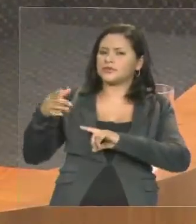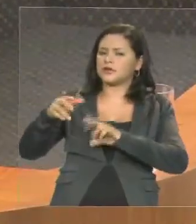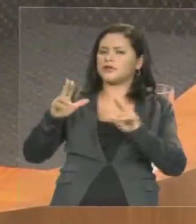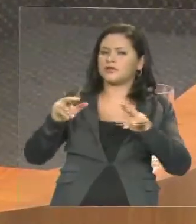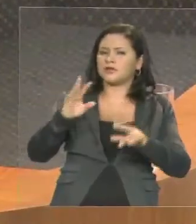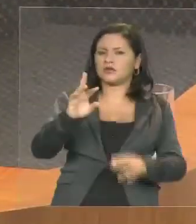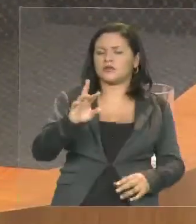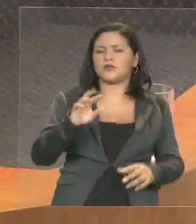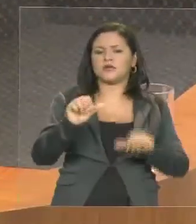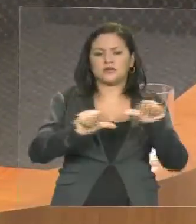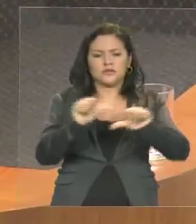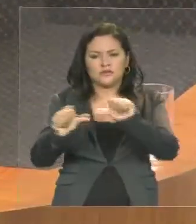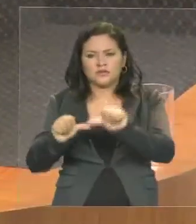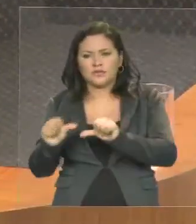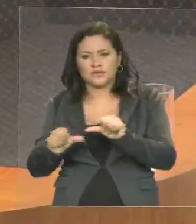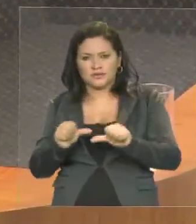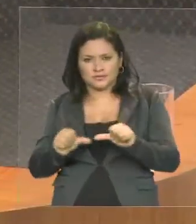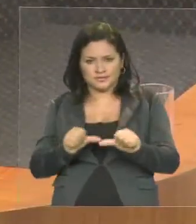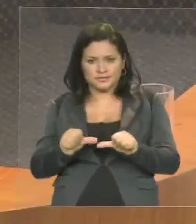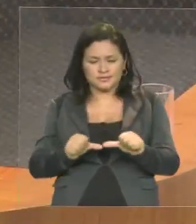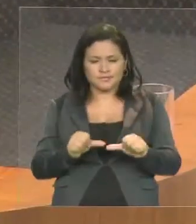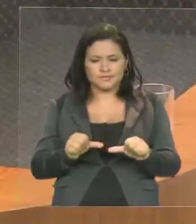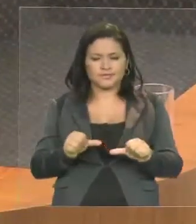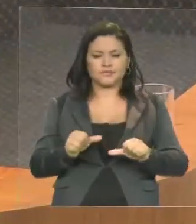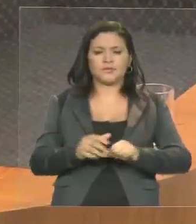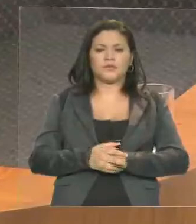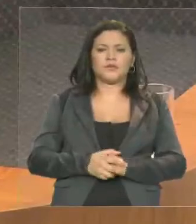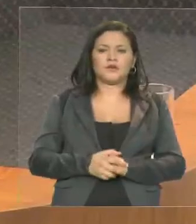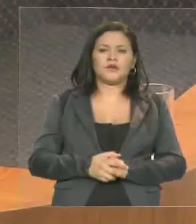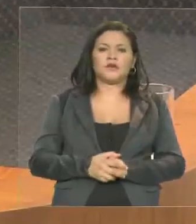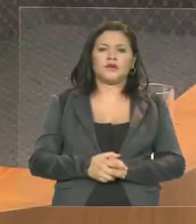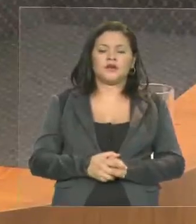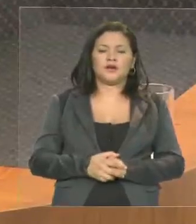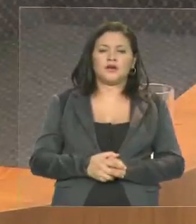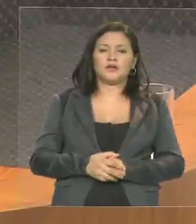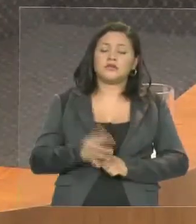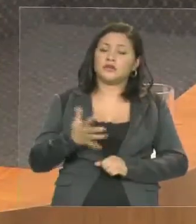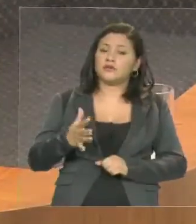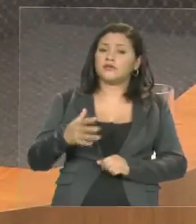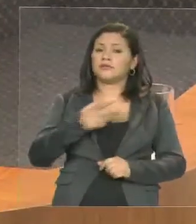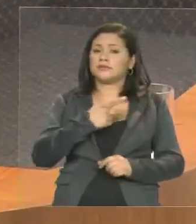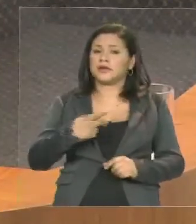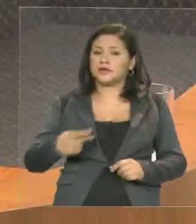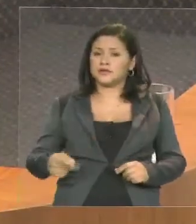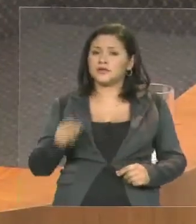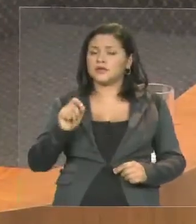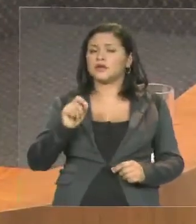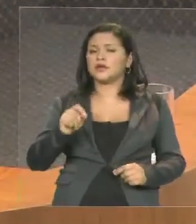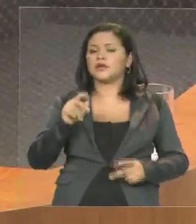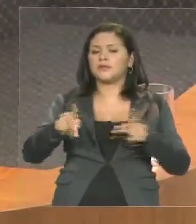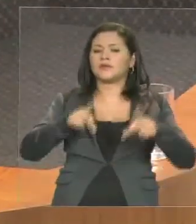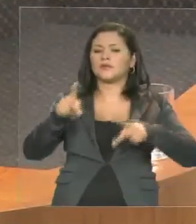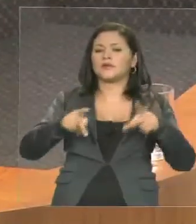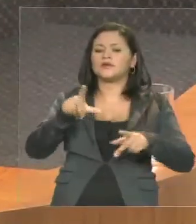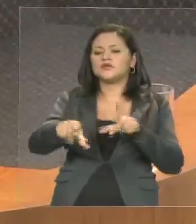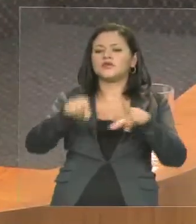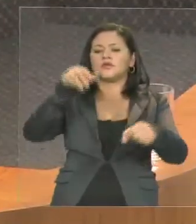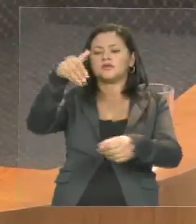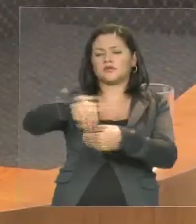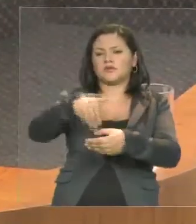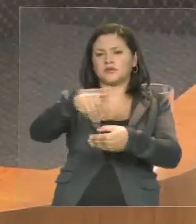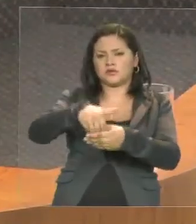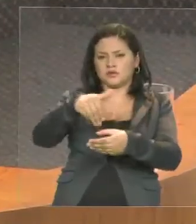Vamos deixar para discutir a reforma, talvez um presidente popularmente eleito no próximo ano, onde se discuta os pontos e propostas dos